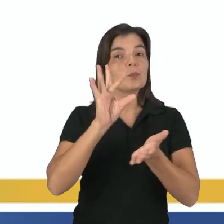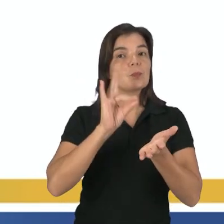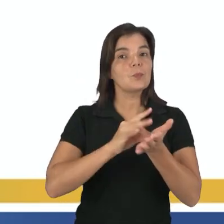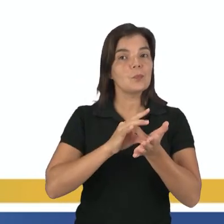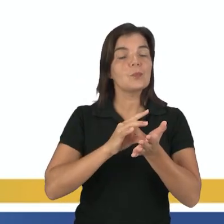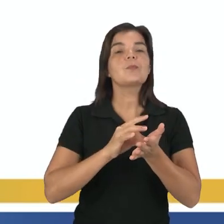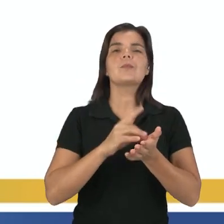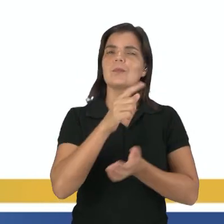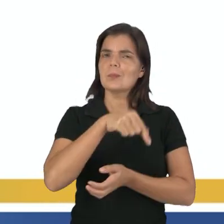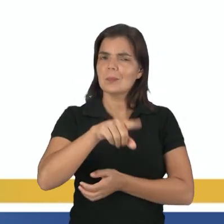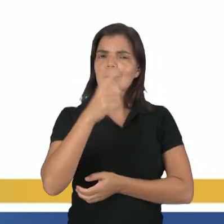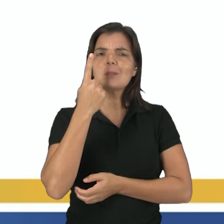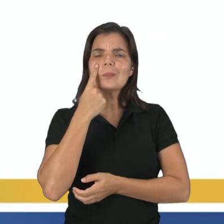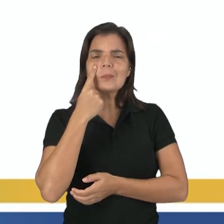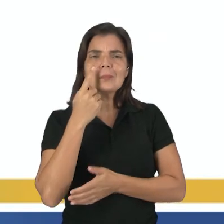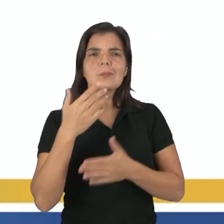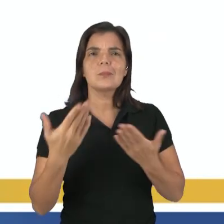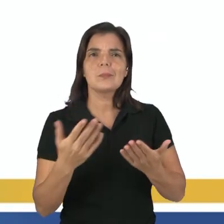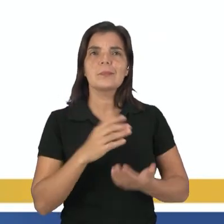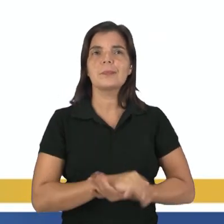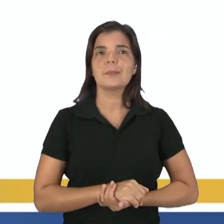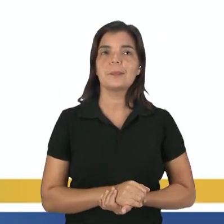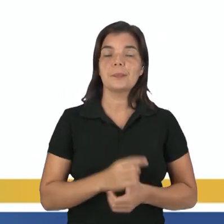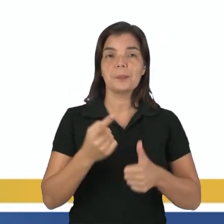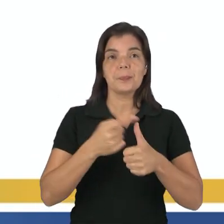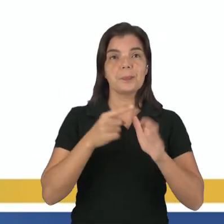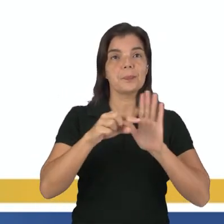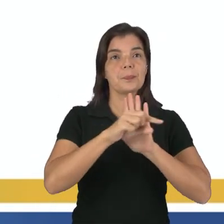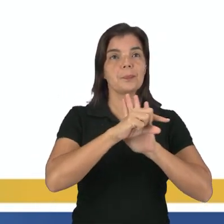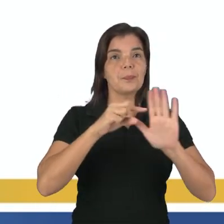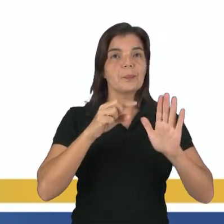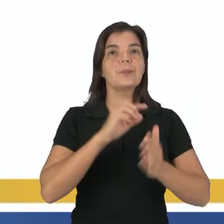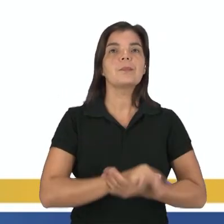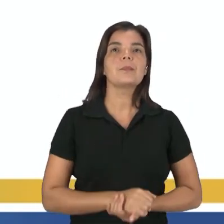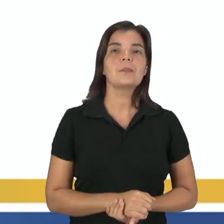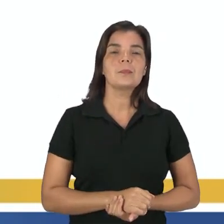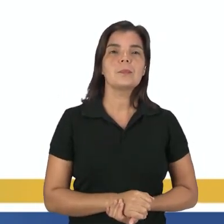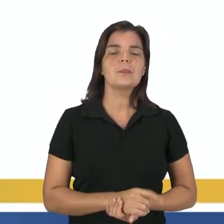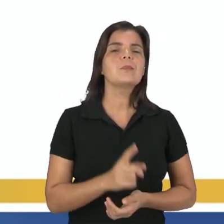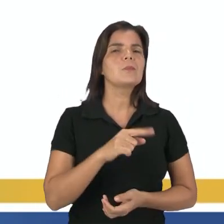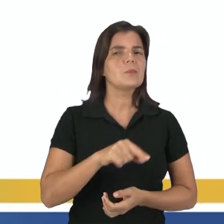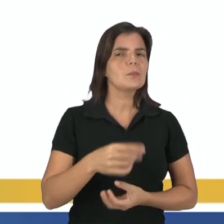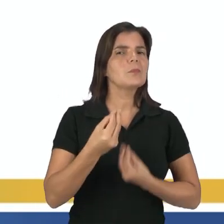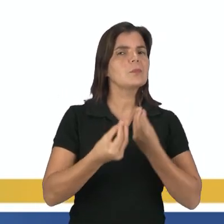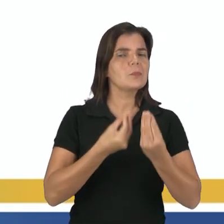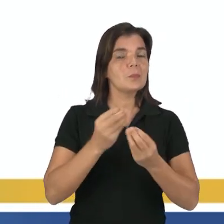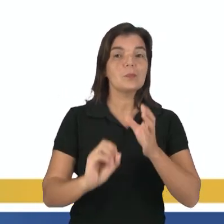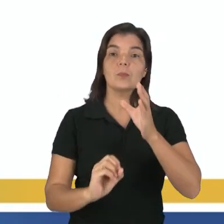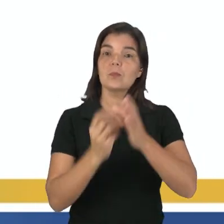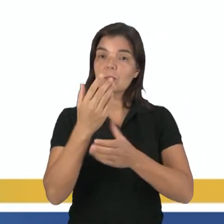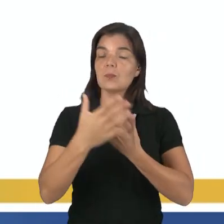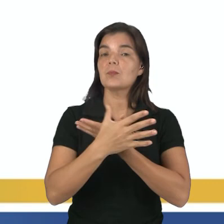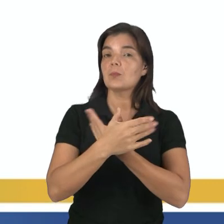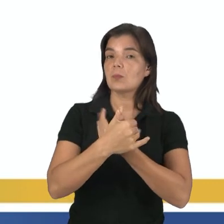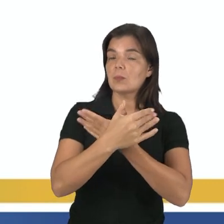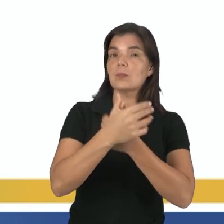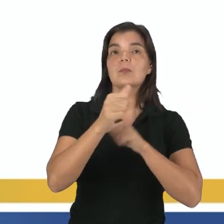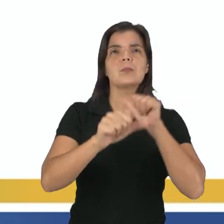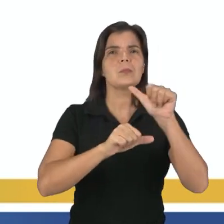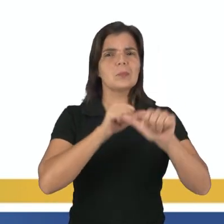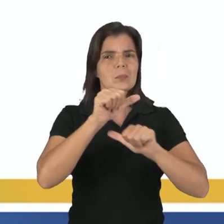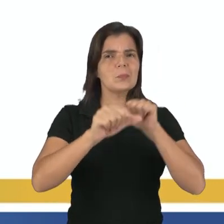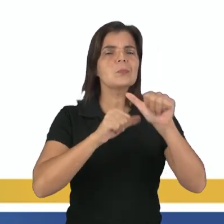autor. Vocês conseguem identificar? Olhem aí a primeira linha do texto. Você sabe como surge uma borboleta? As mudanças